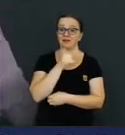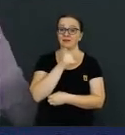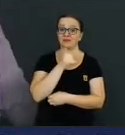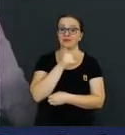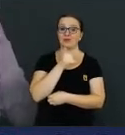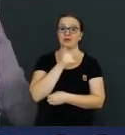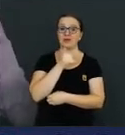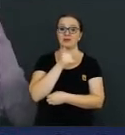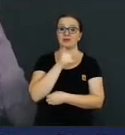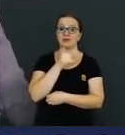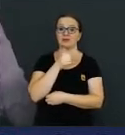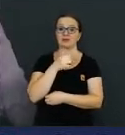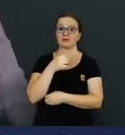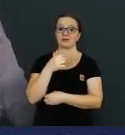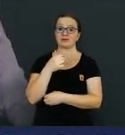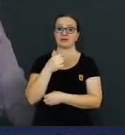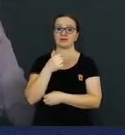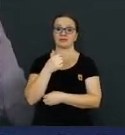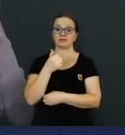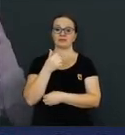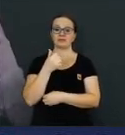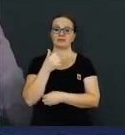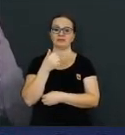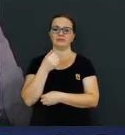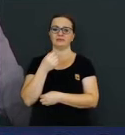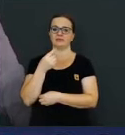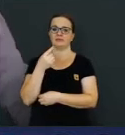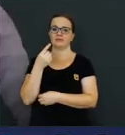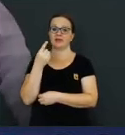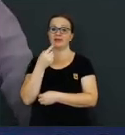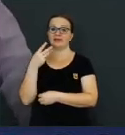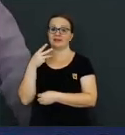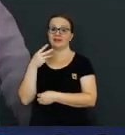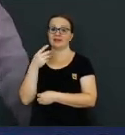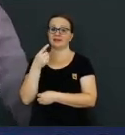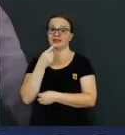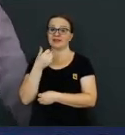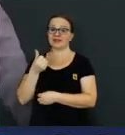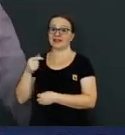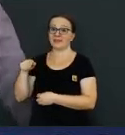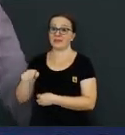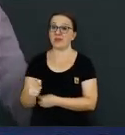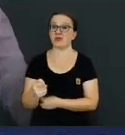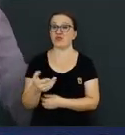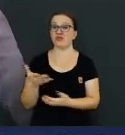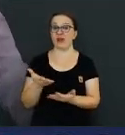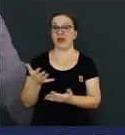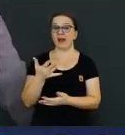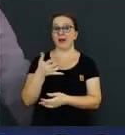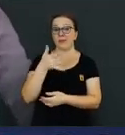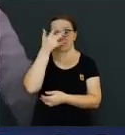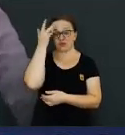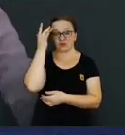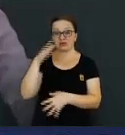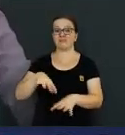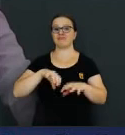já. Então nós vamos ler para vocês, irmãos, né, as instruções que nós demos na instância. Irmão Pedro escreveu